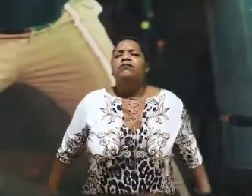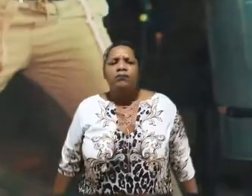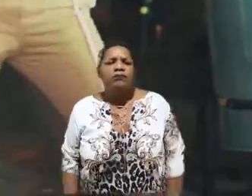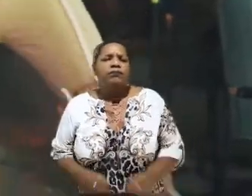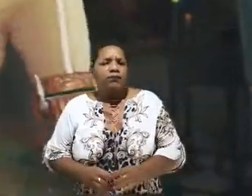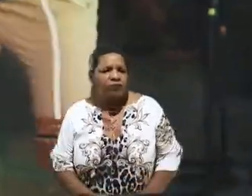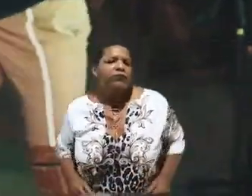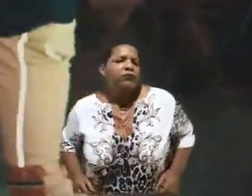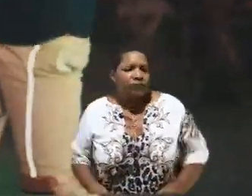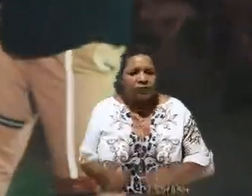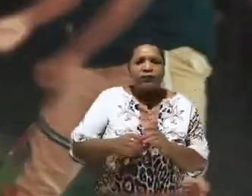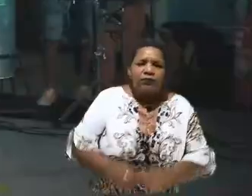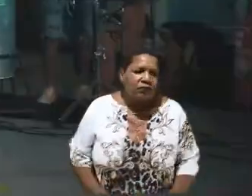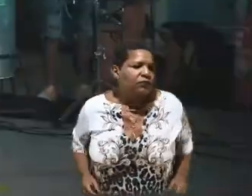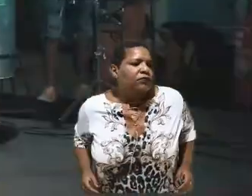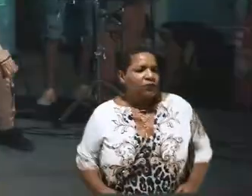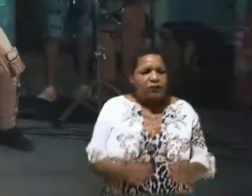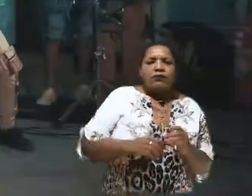Oi